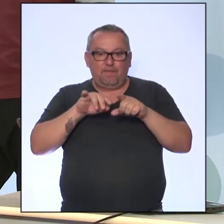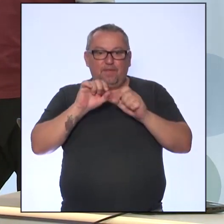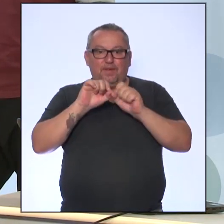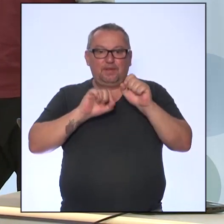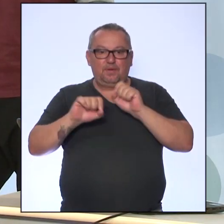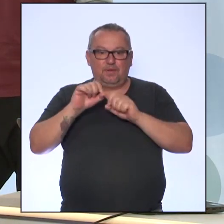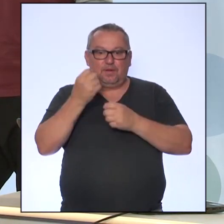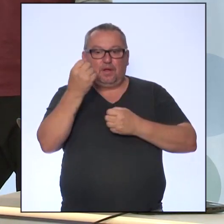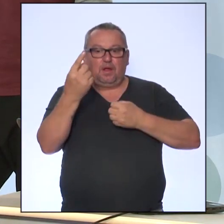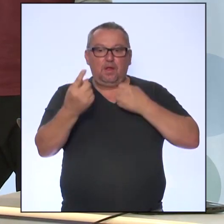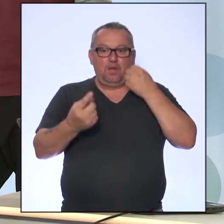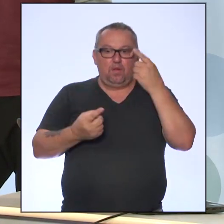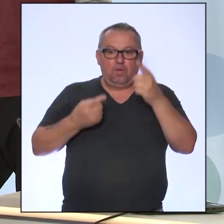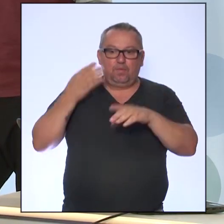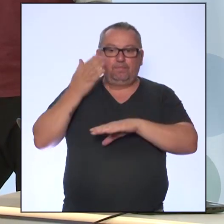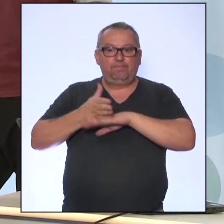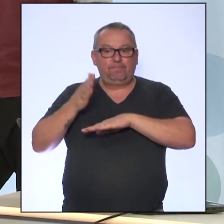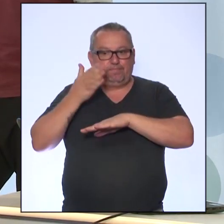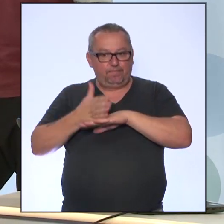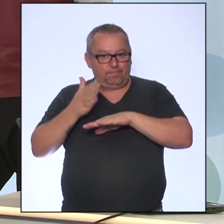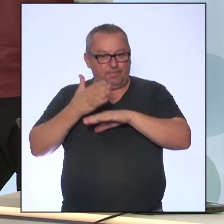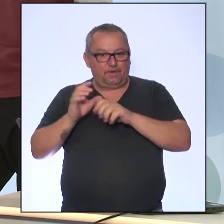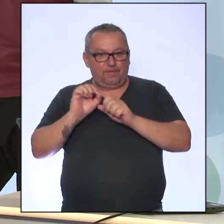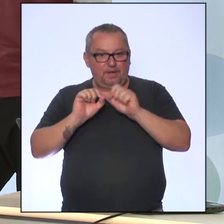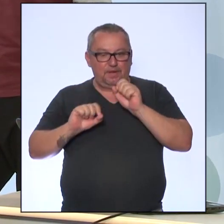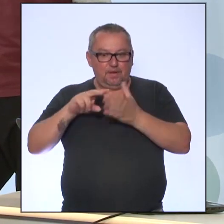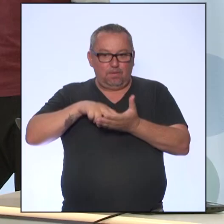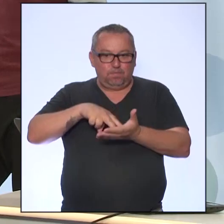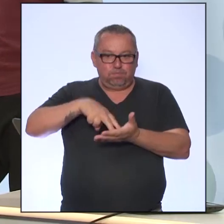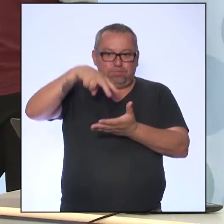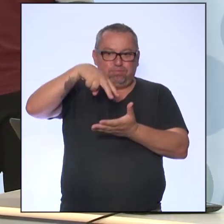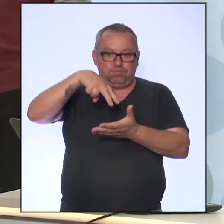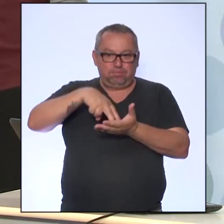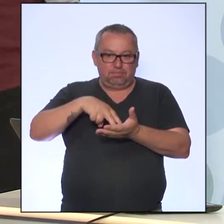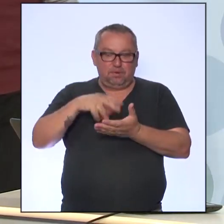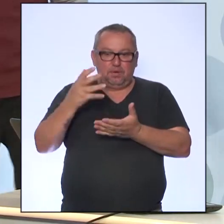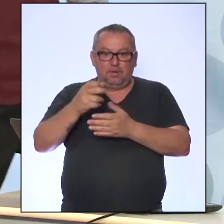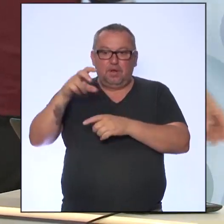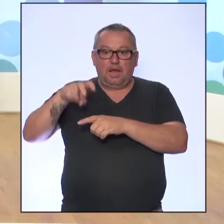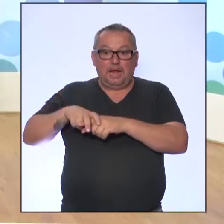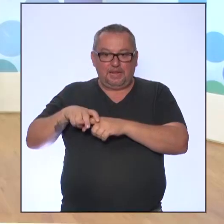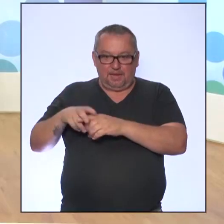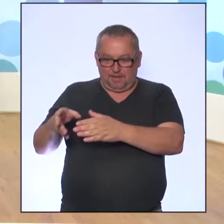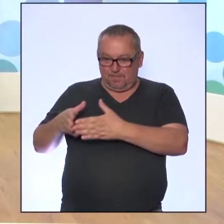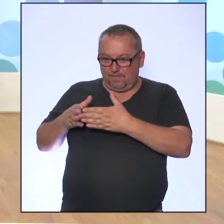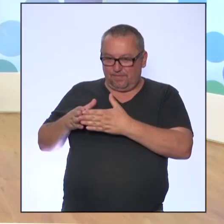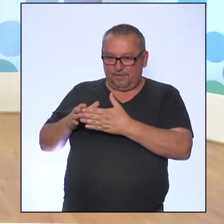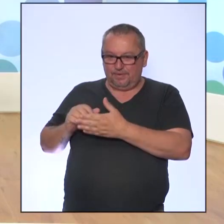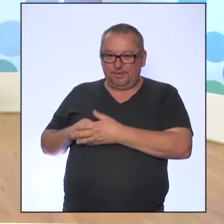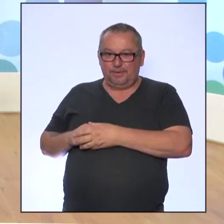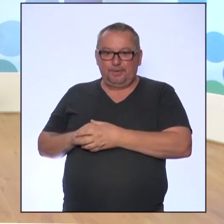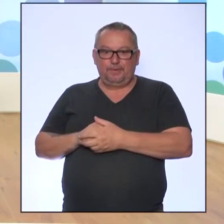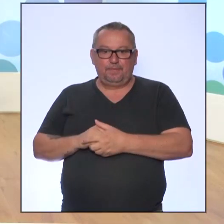trabalhar algumas atividades para trabalhar a impulsão, tá? Fê, pega a sua cadeira, por favor.